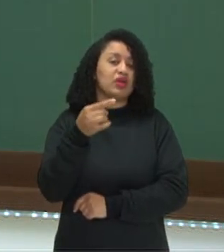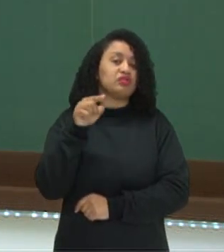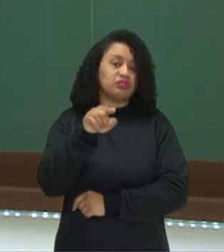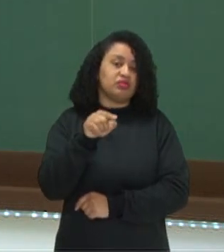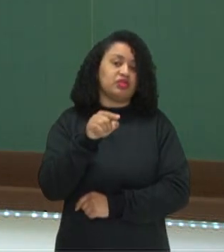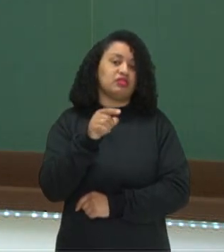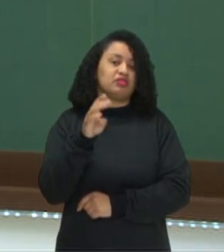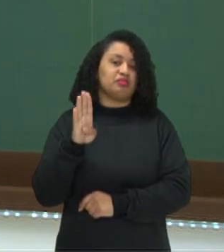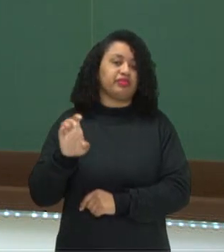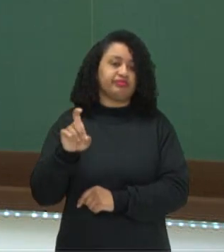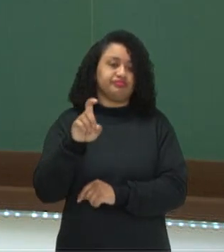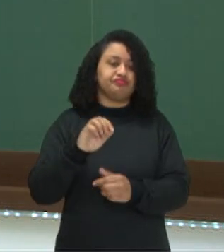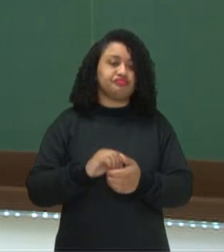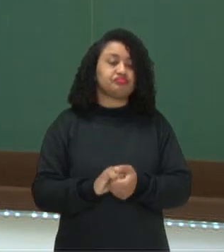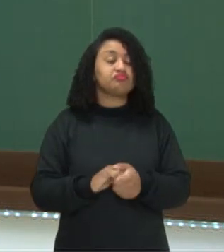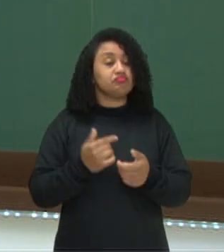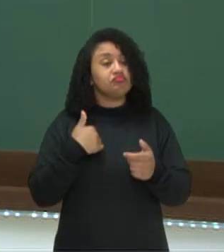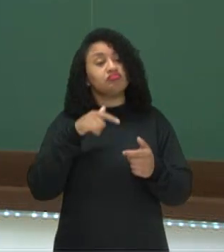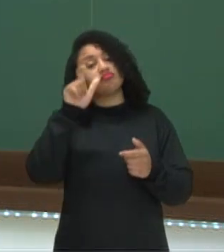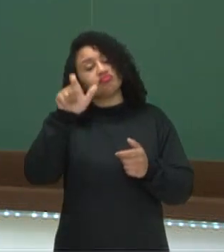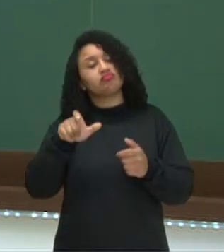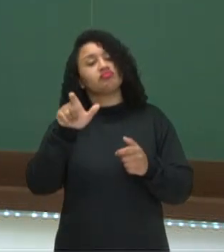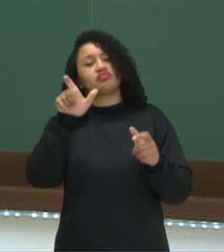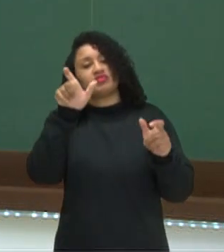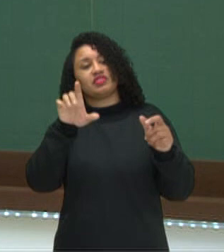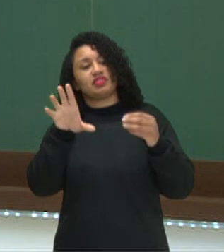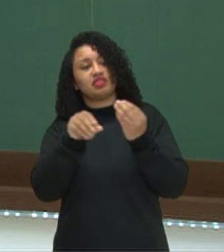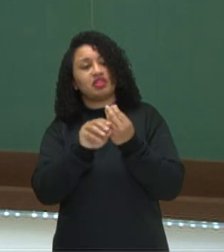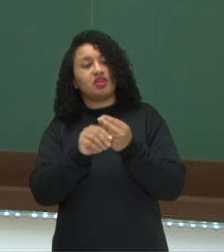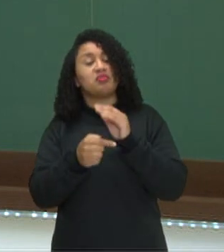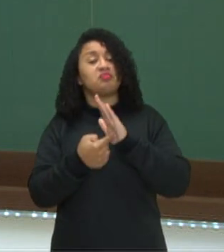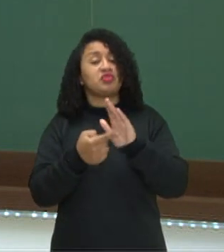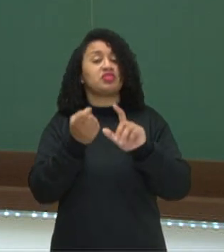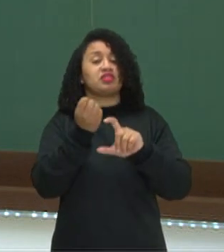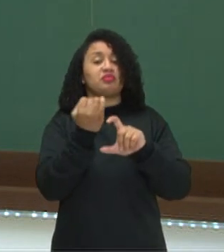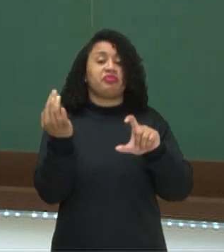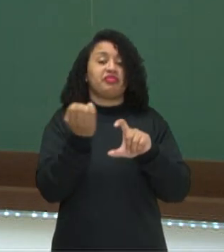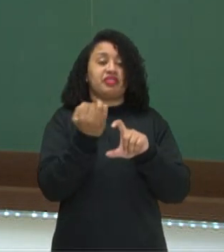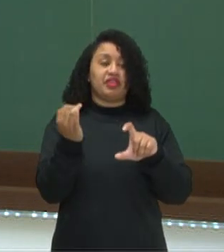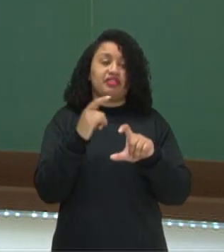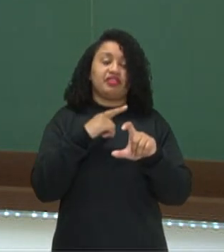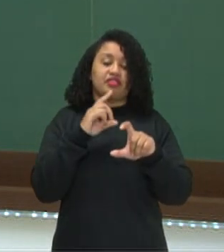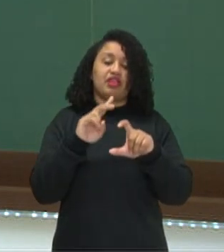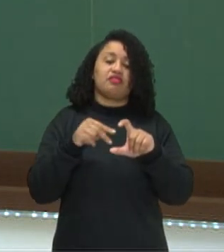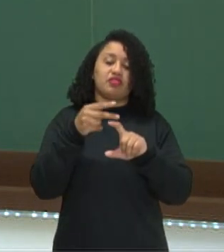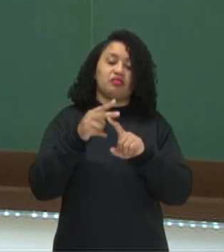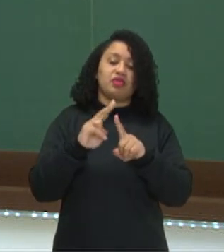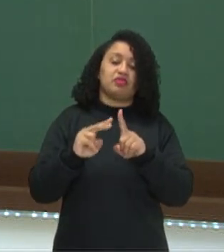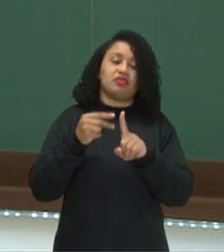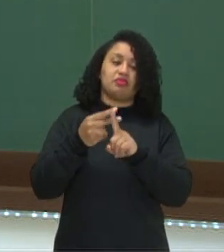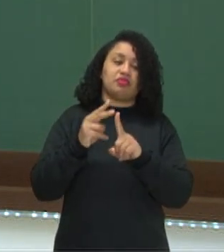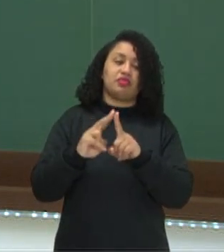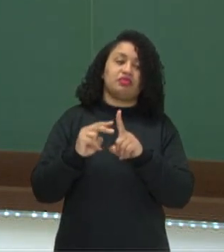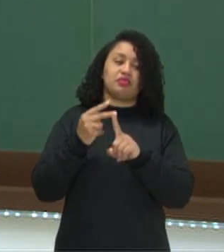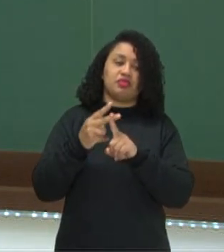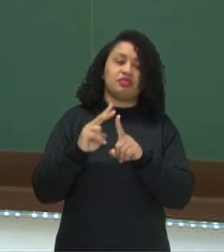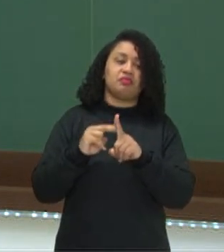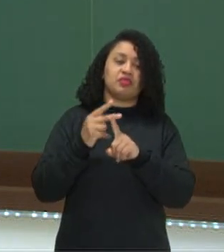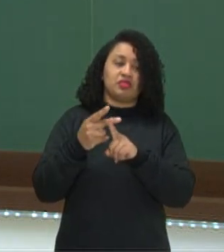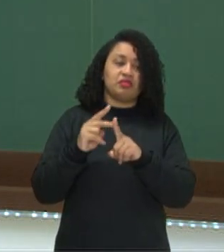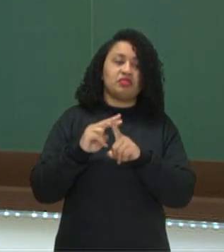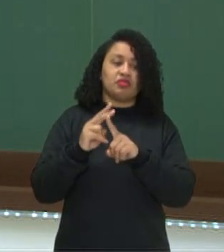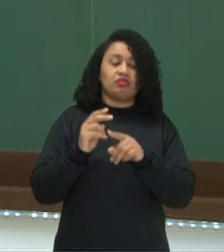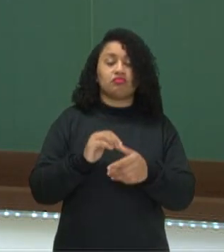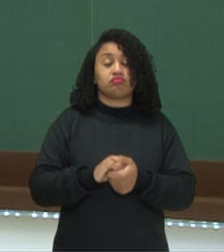muito grande. Essa parte adicional aqui, como eu falei, está mostrando a potência. foi dobrando. Então aqui